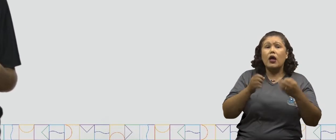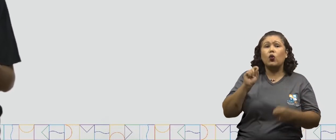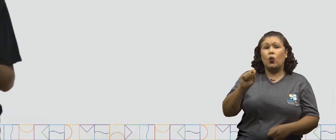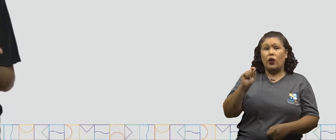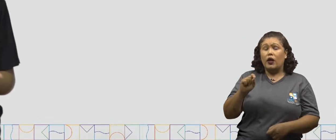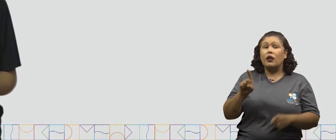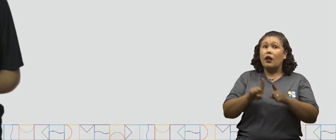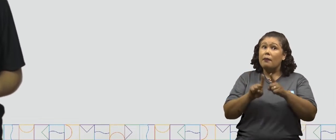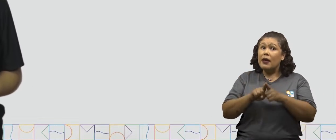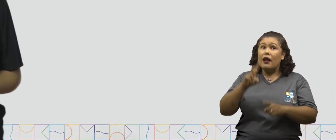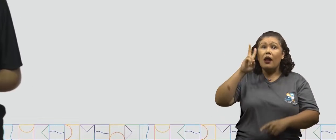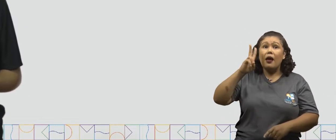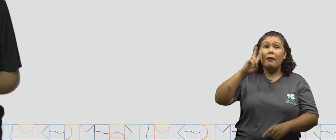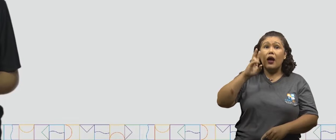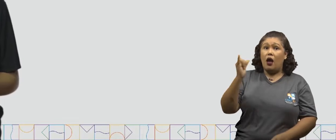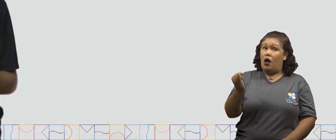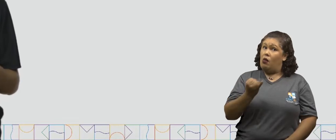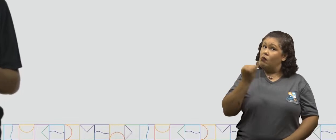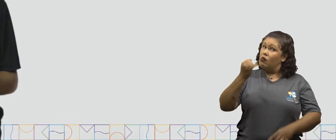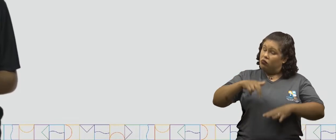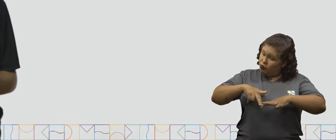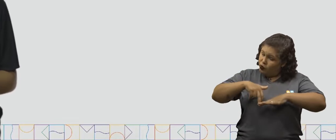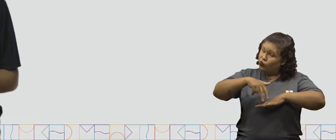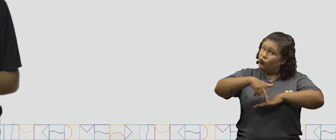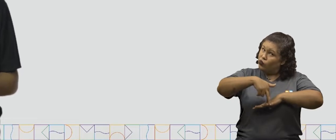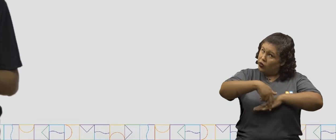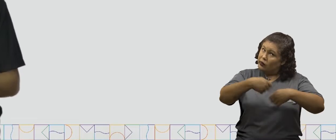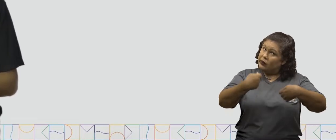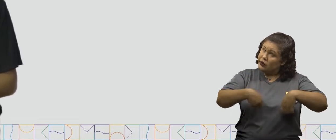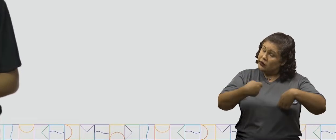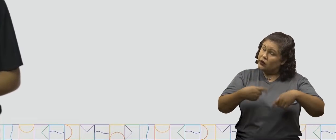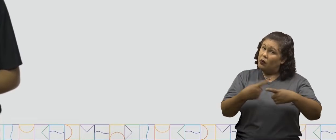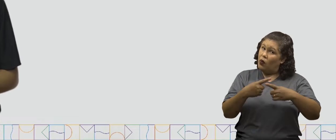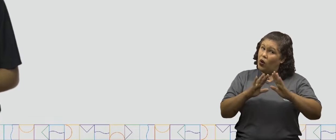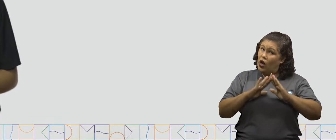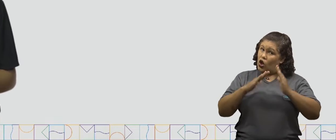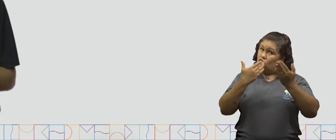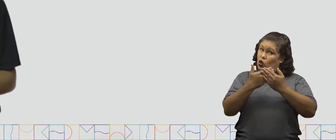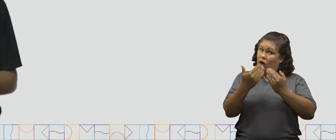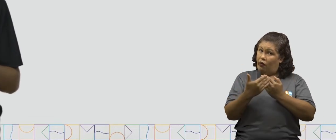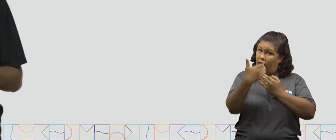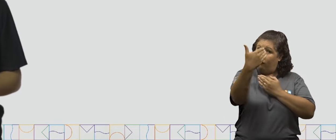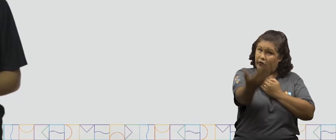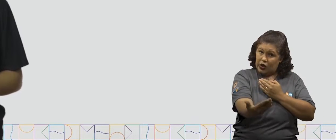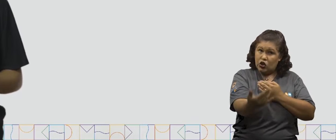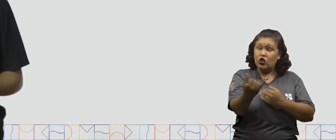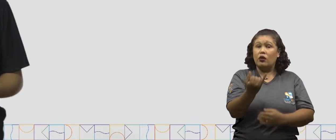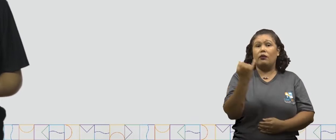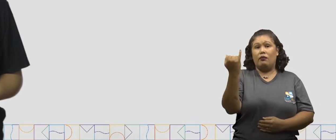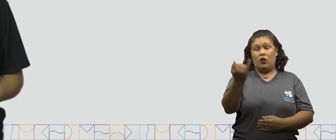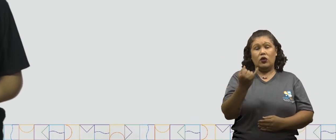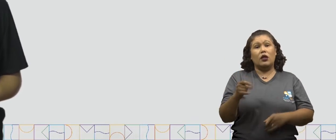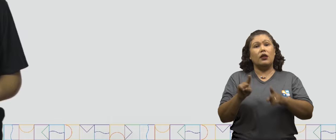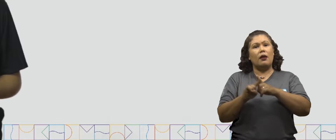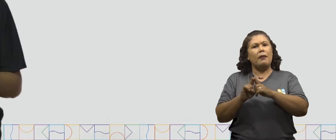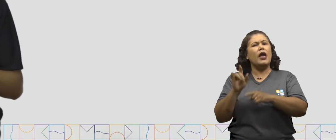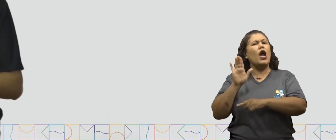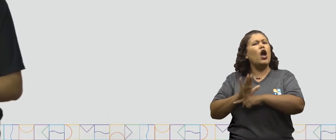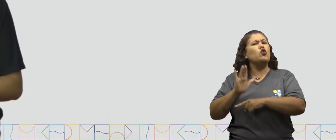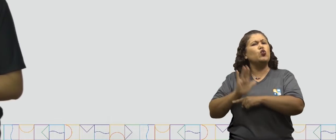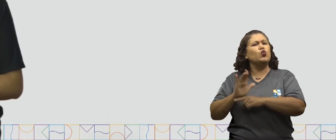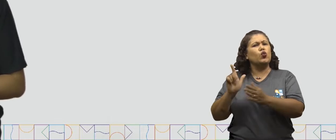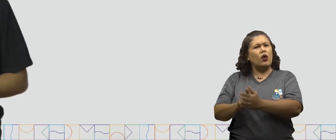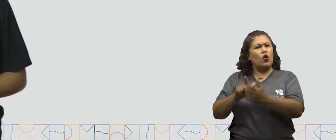ser a importância da faixa de pedestre para a escola e como o jornal pode ajudar a divulgar essa situação.